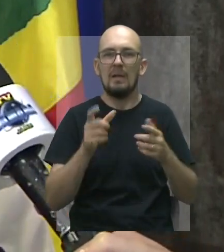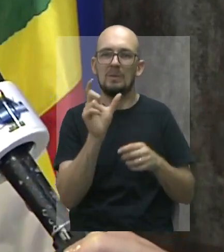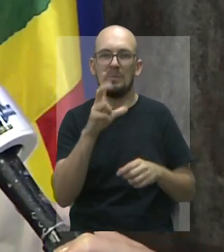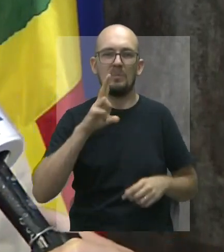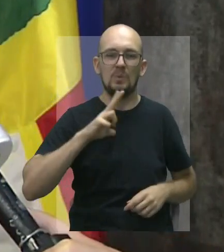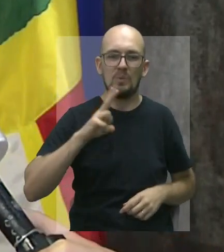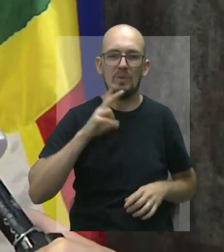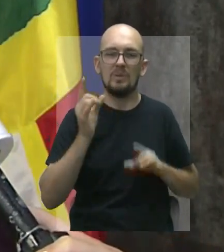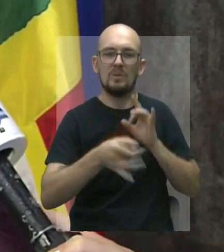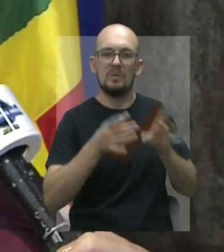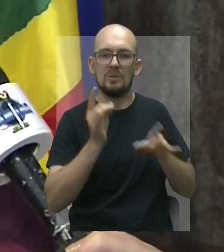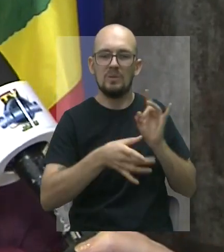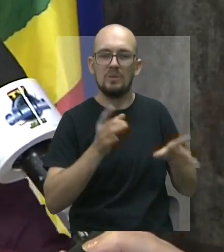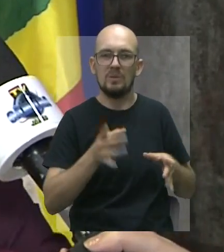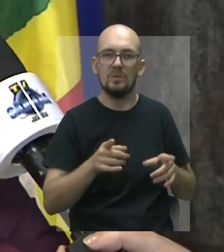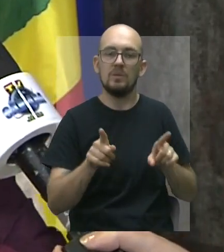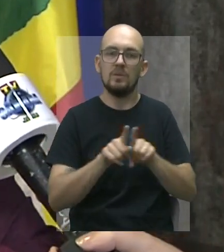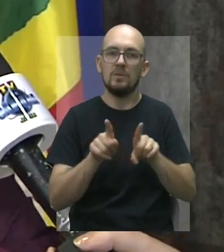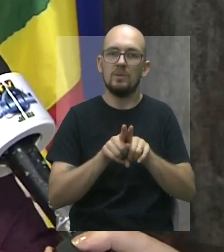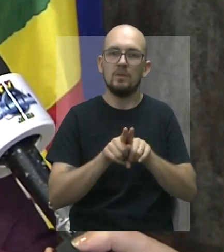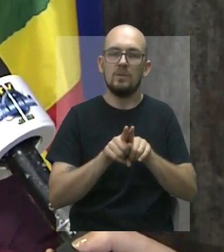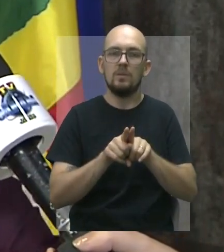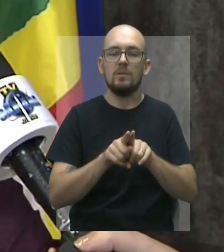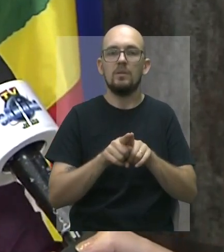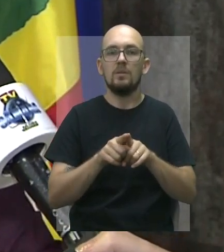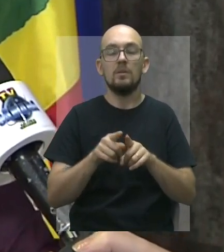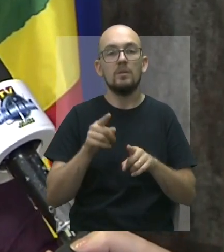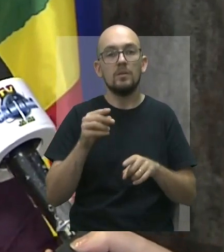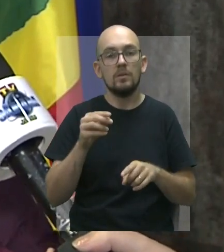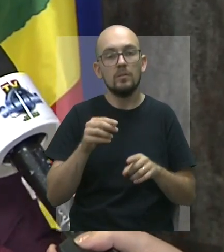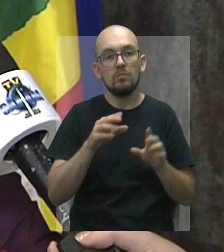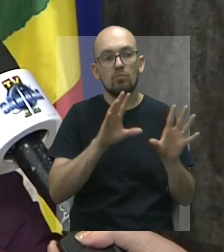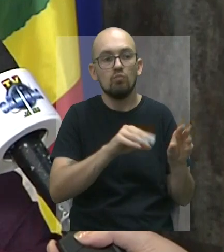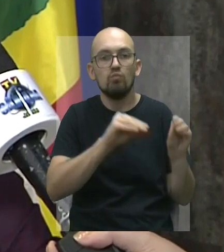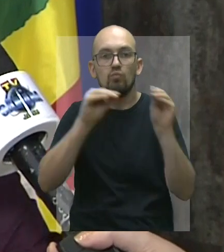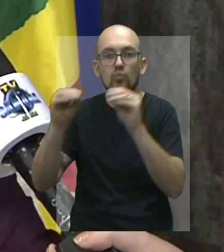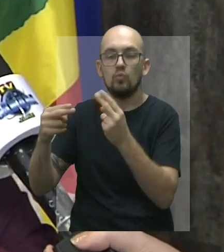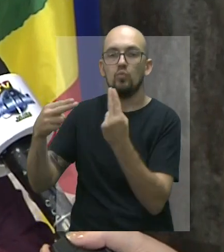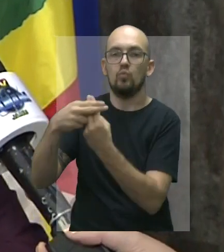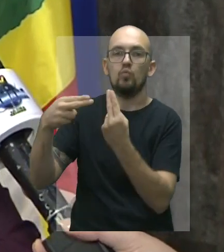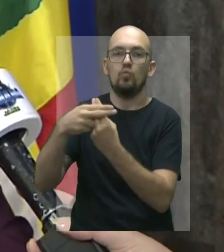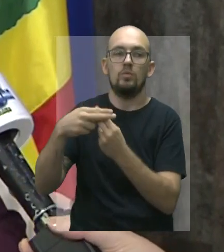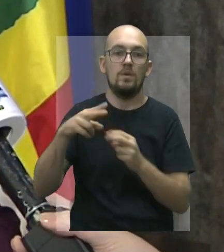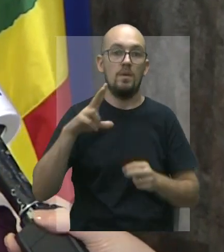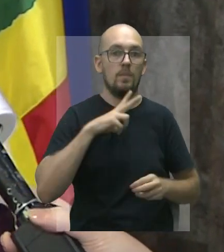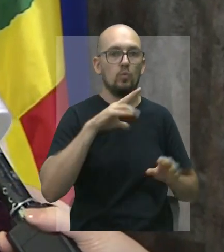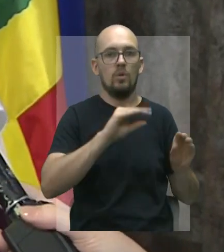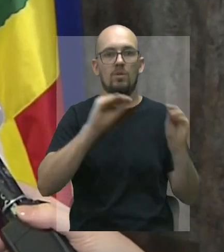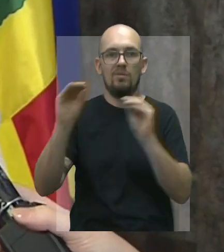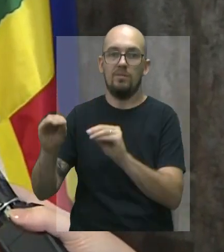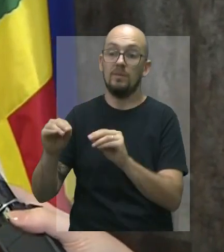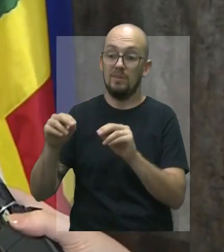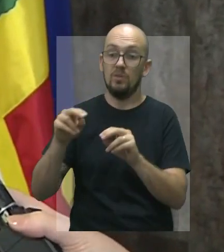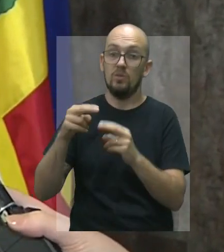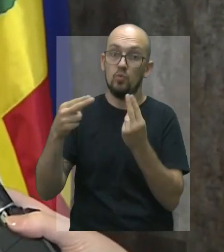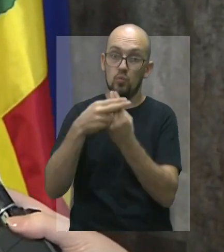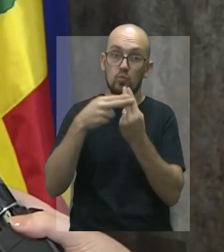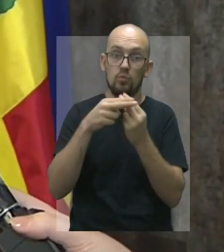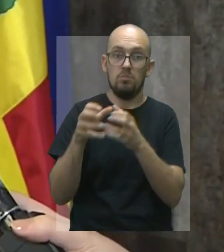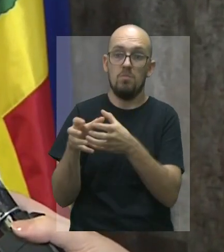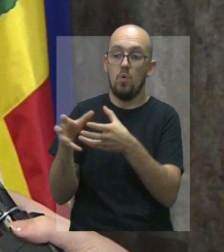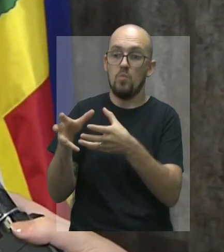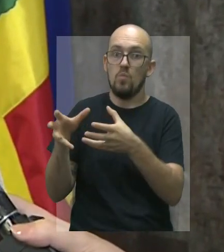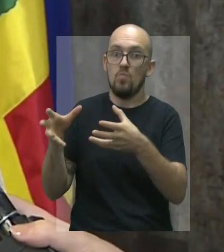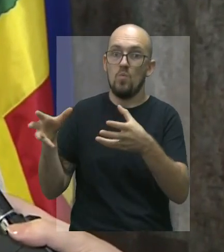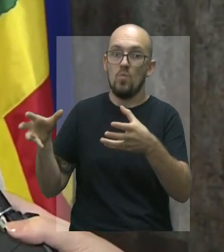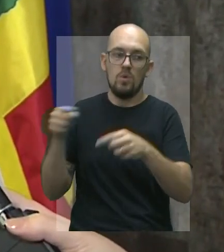por procedimentos particulares em consultórios e migraram para o SUS. Então o SUS tem que atender essa demanda e os recursos não crescem na